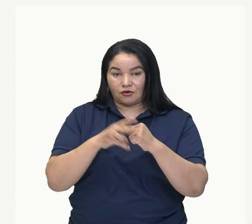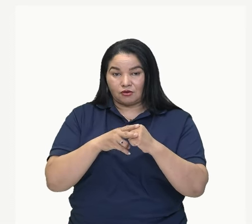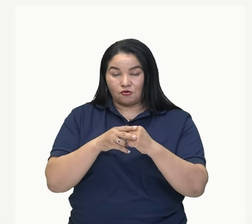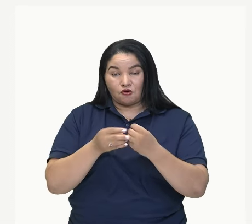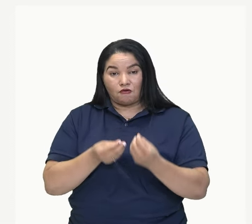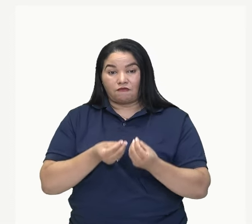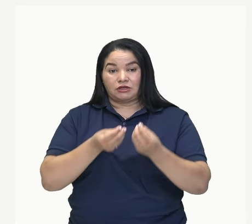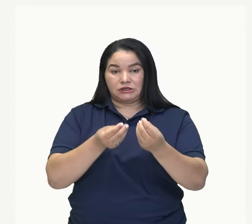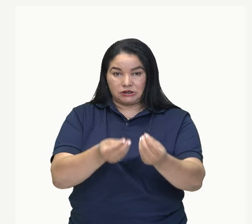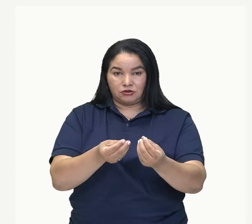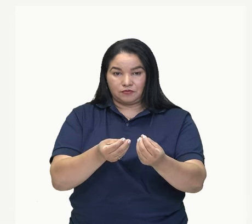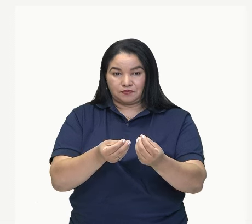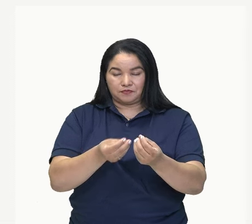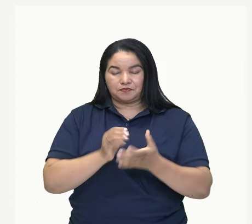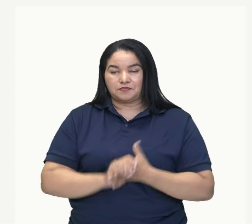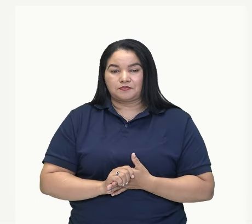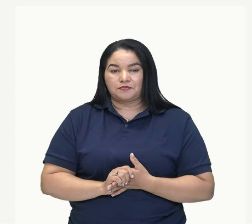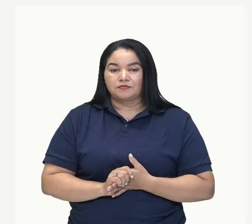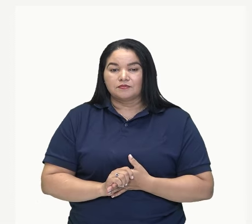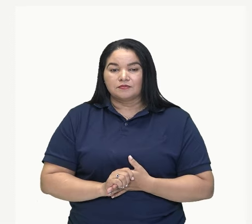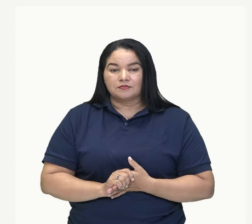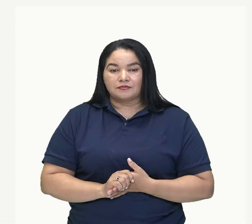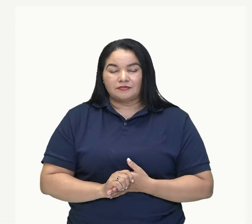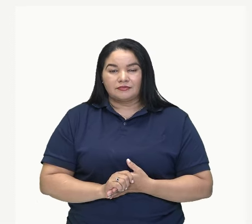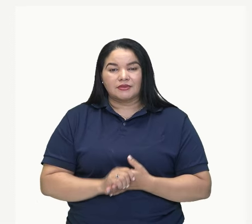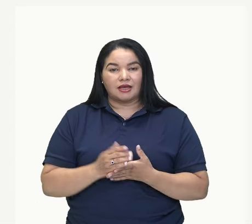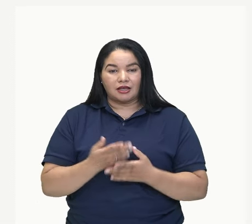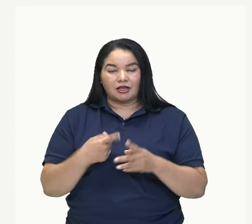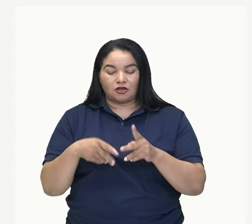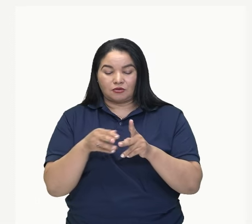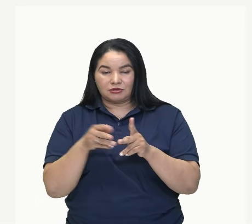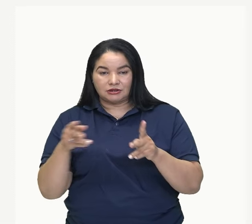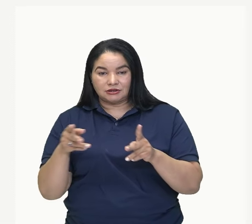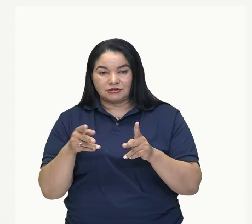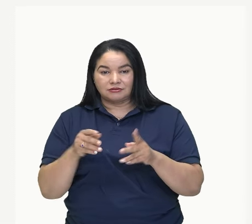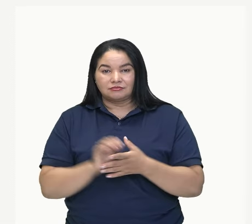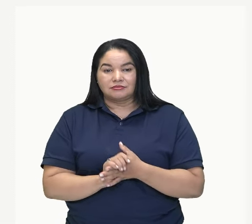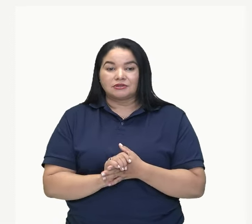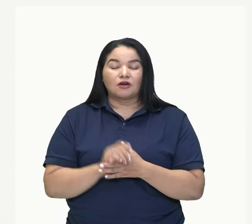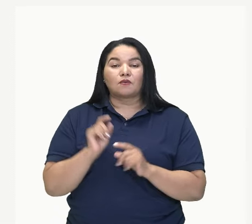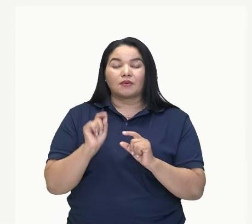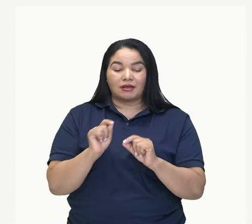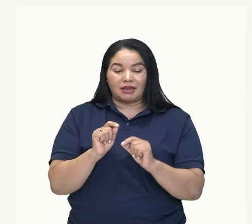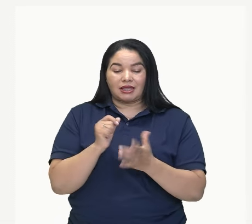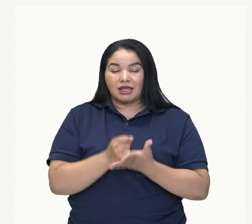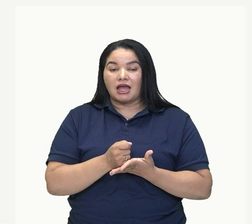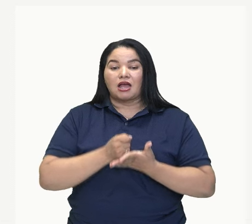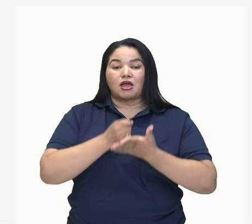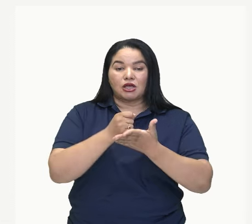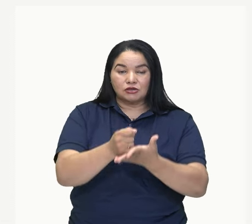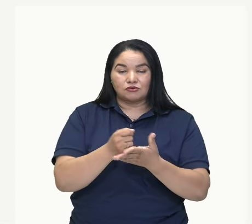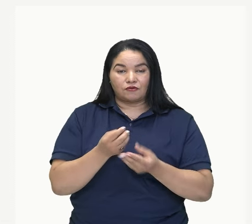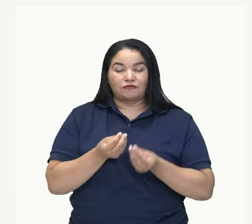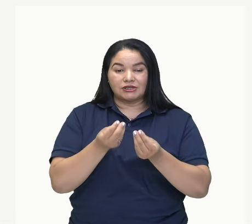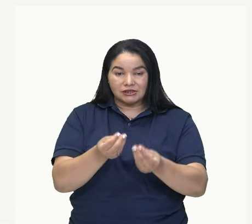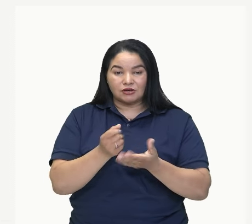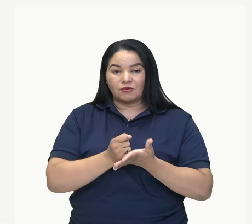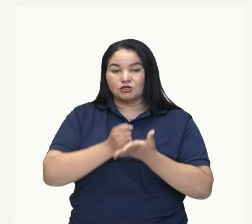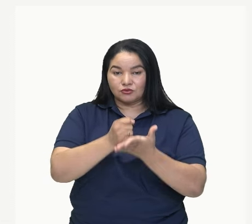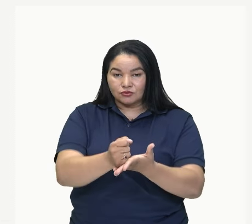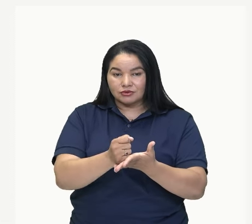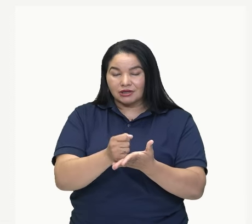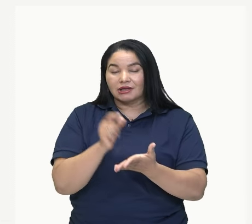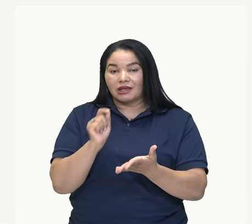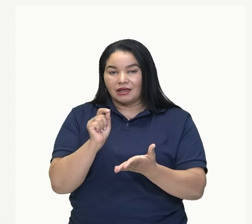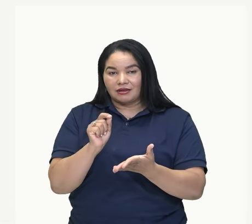no processo de fazer a divisão de sujeito e predicado, quem foi que ofereceu ajuda? A moça. Então, eis aqui